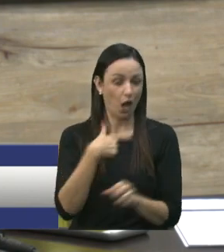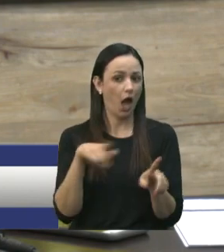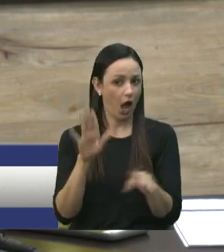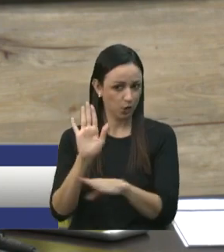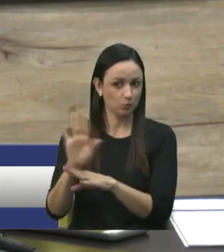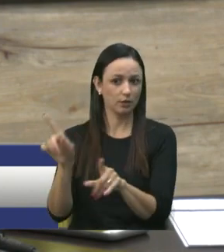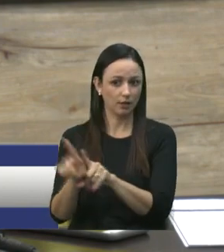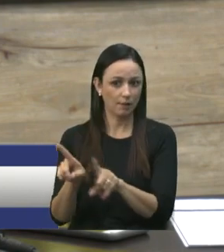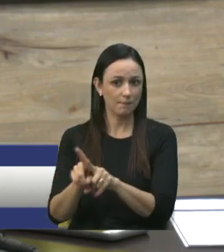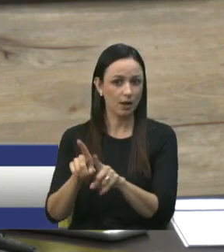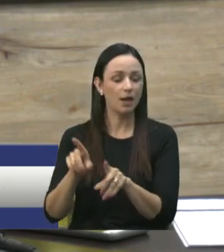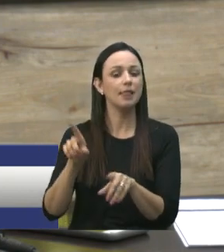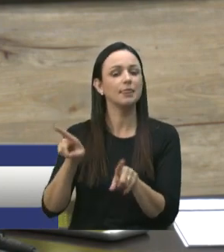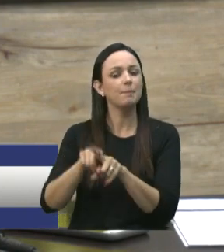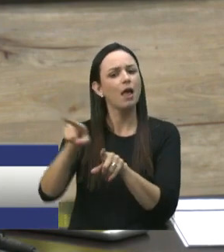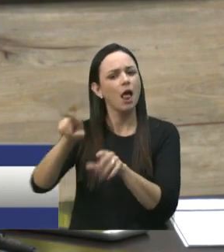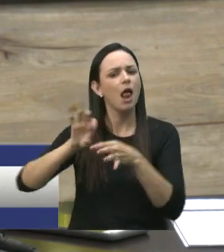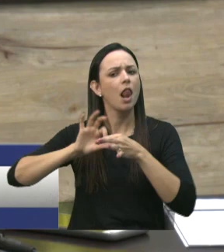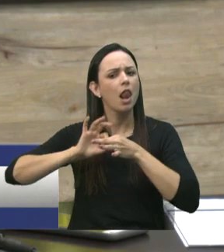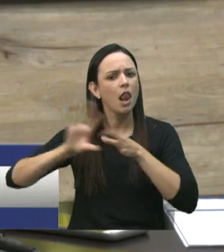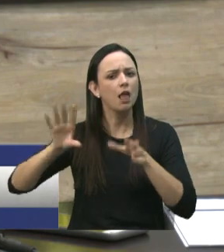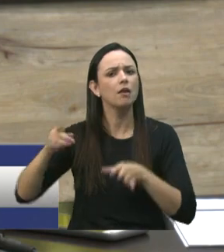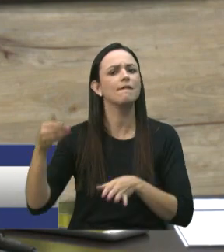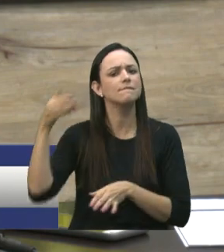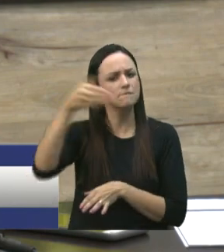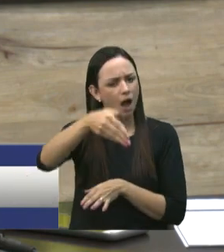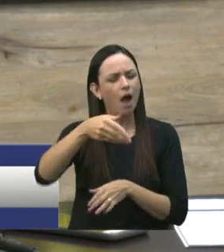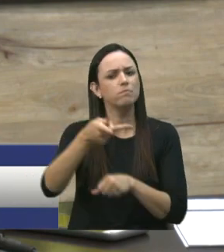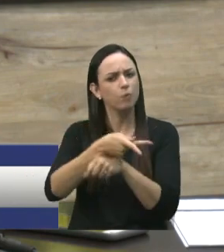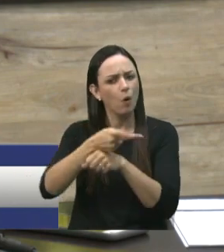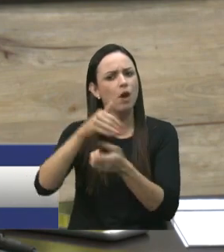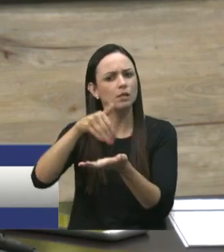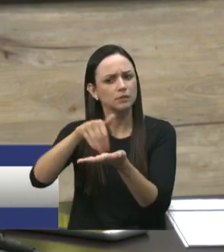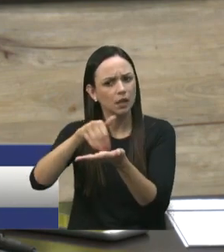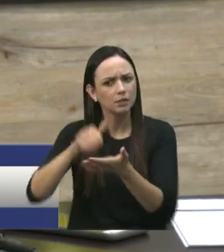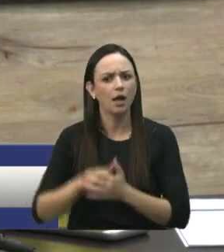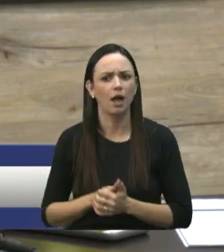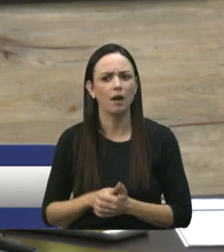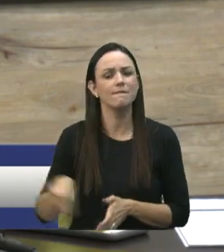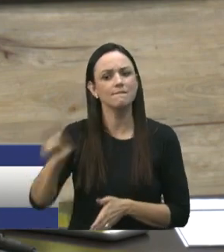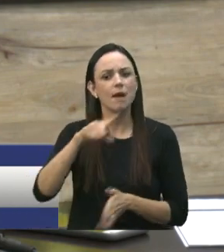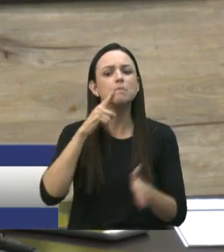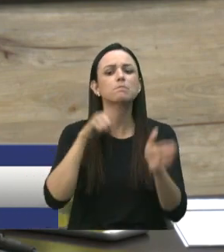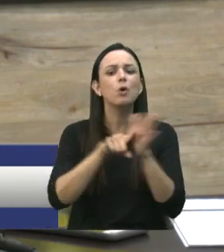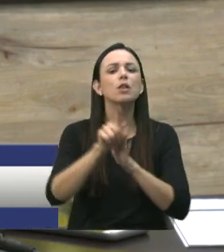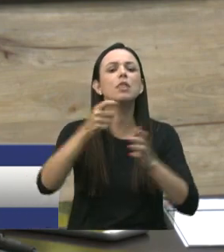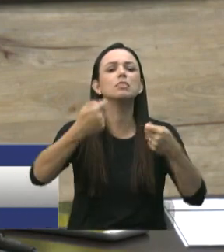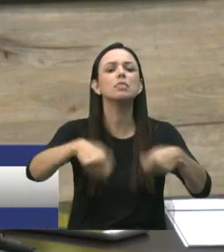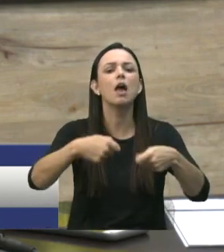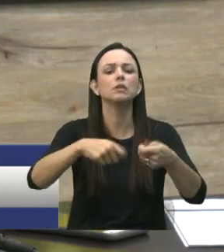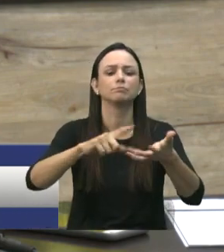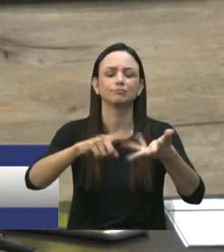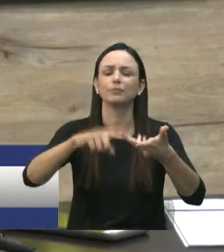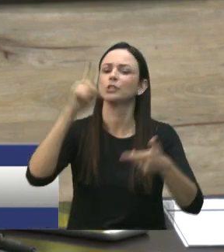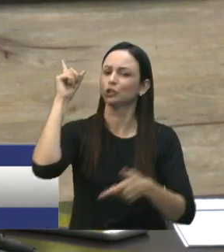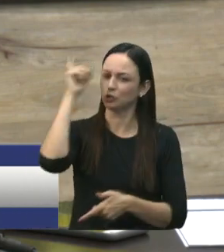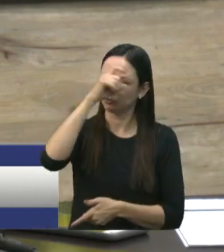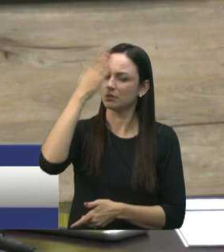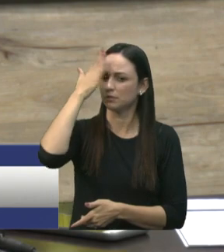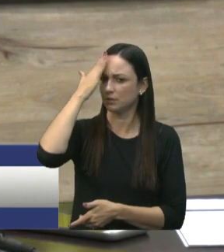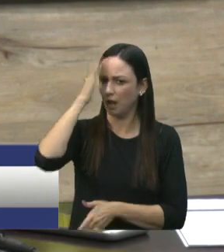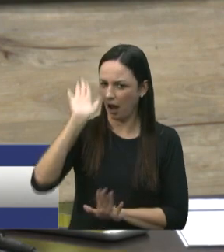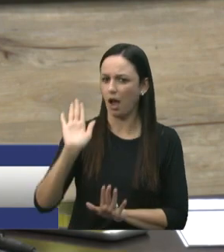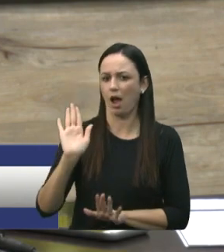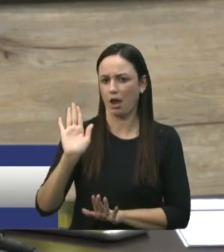vocês livres e até indica, busquem aos secretários, busquem a necessidade de vocês, a gente sabe de toda a dificuldade que tem, né,